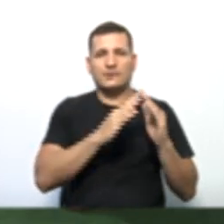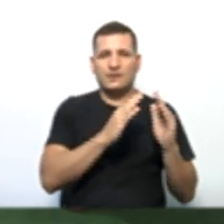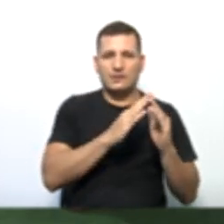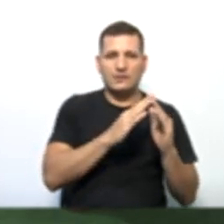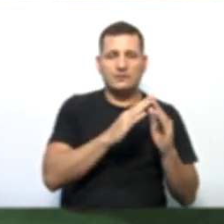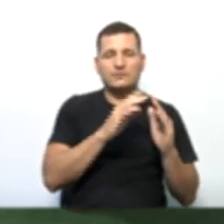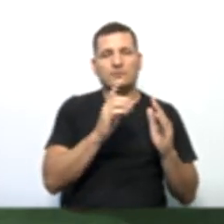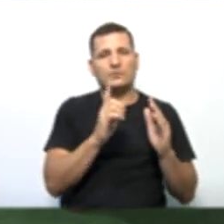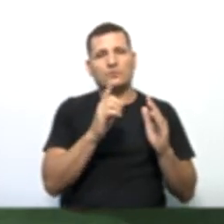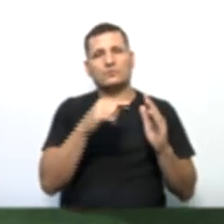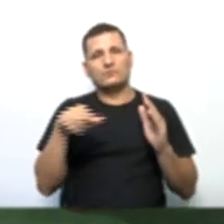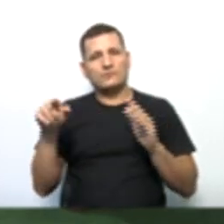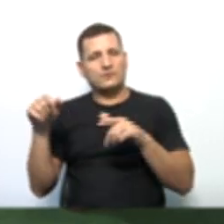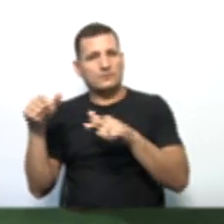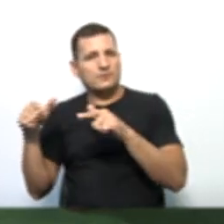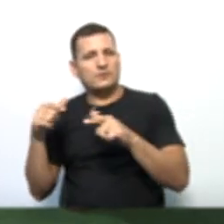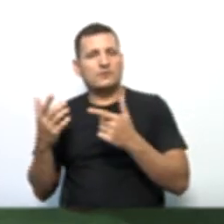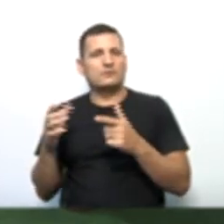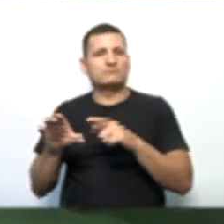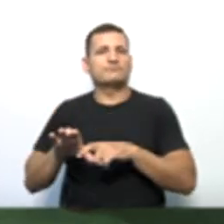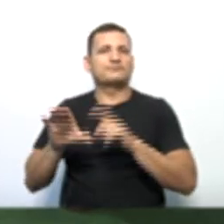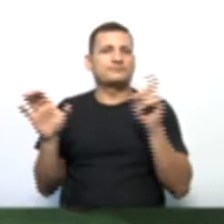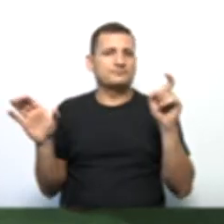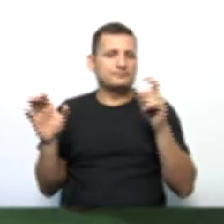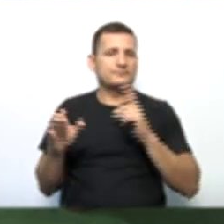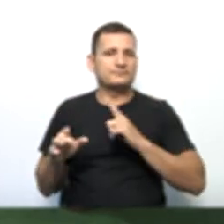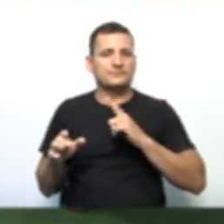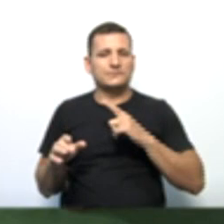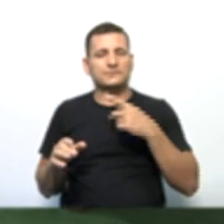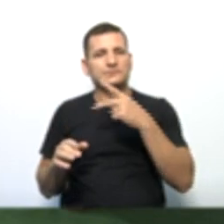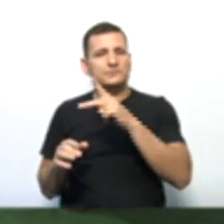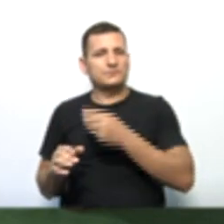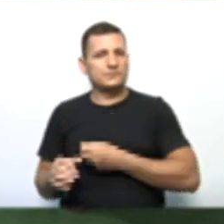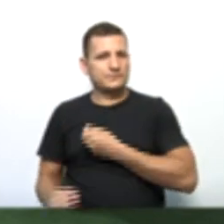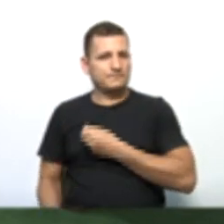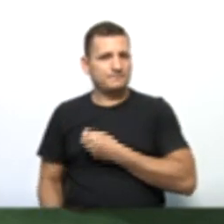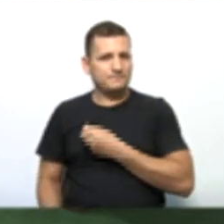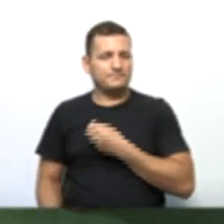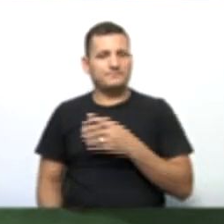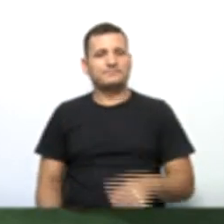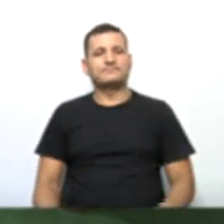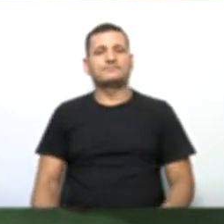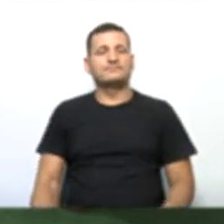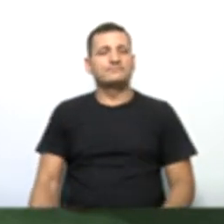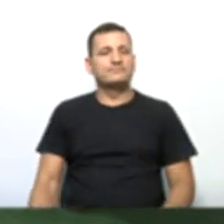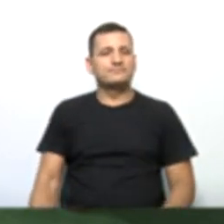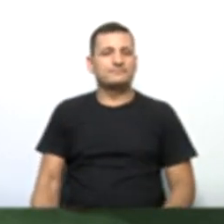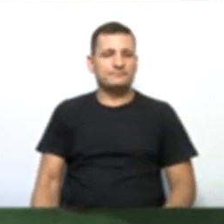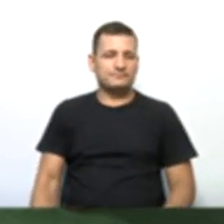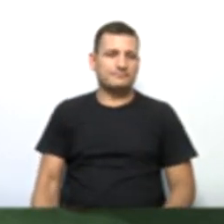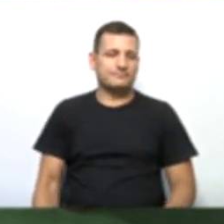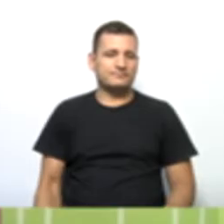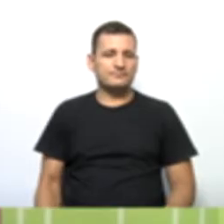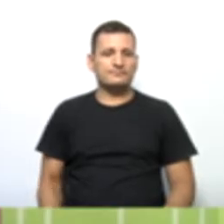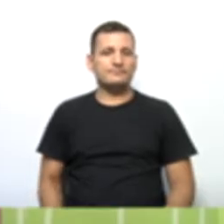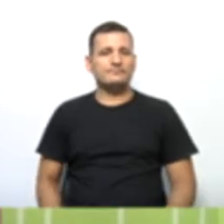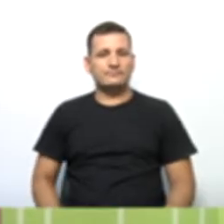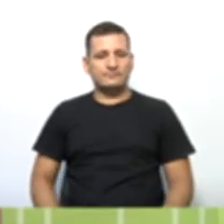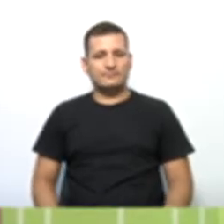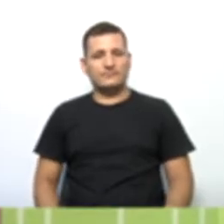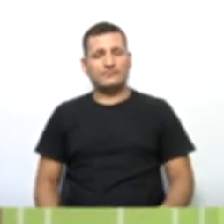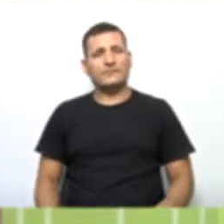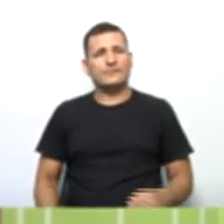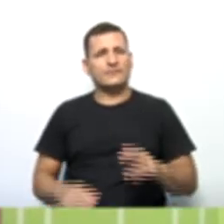sair para trabalhar, ser independente, né, ter a própria vida aí, né? Exatamente. E é por isso que quem